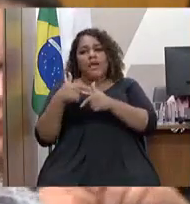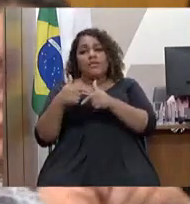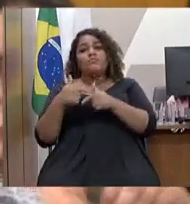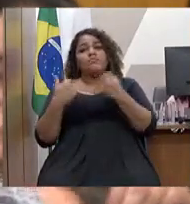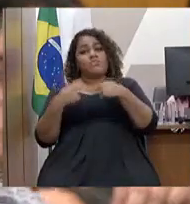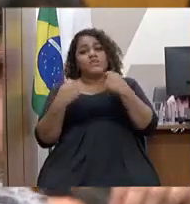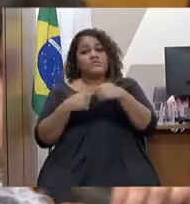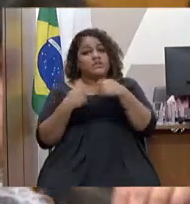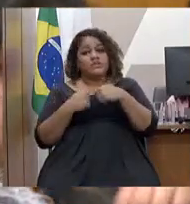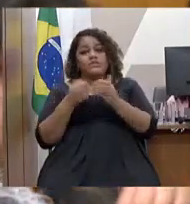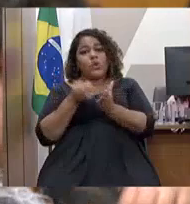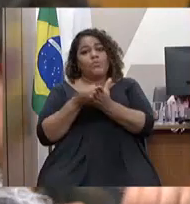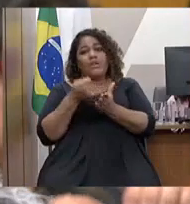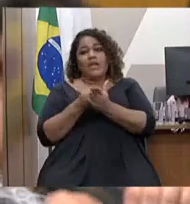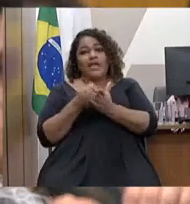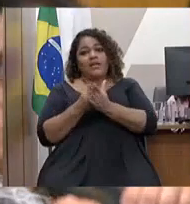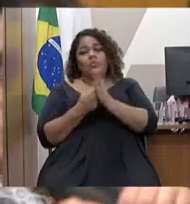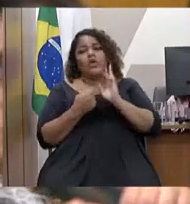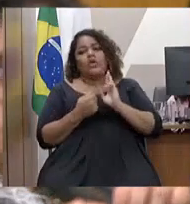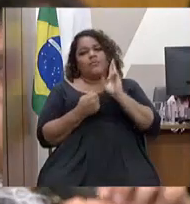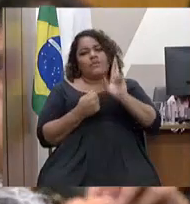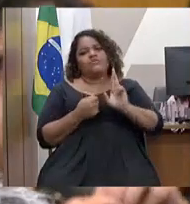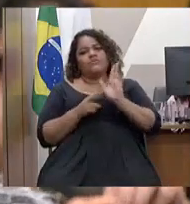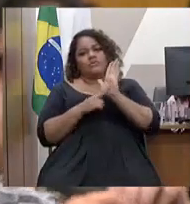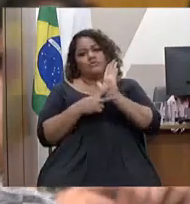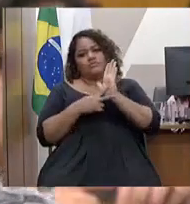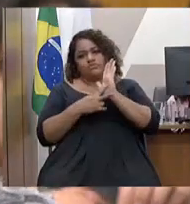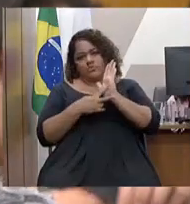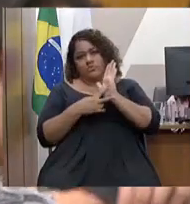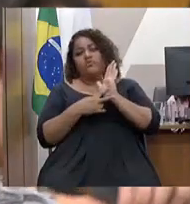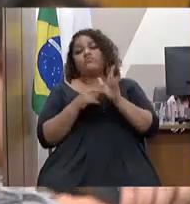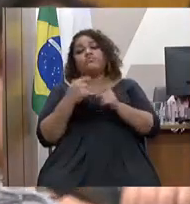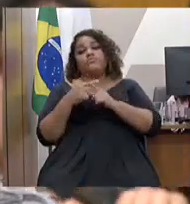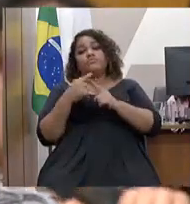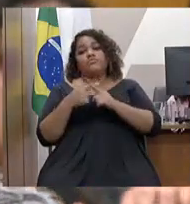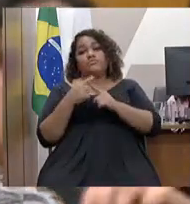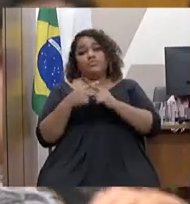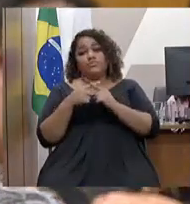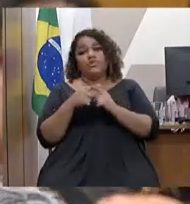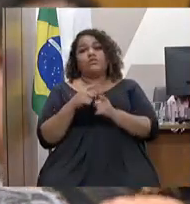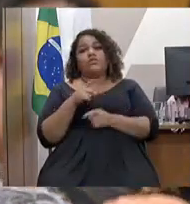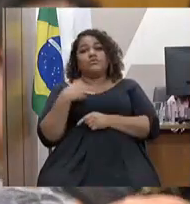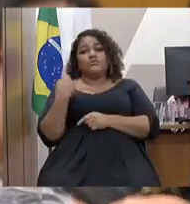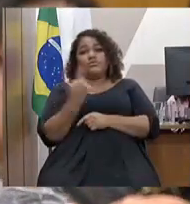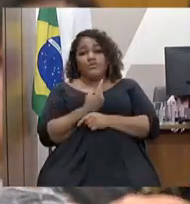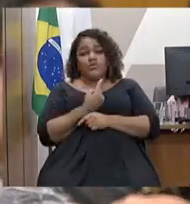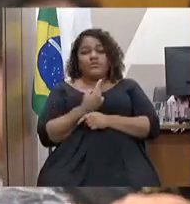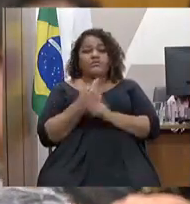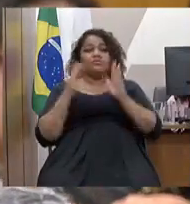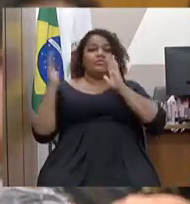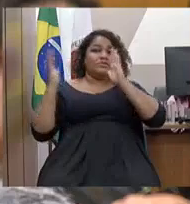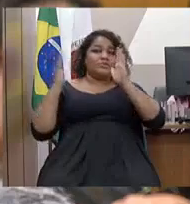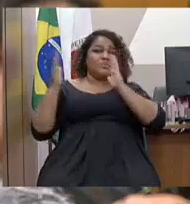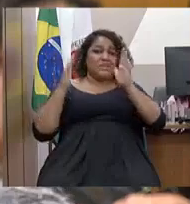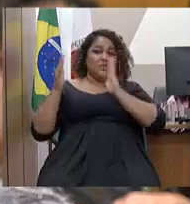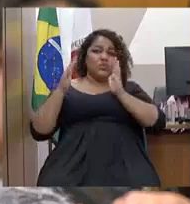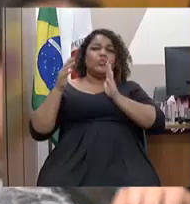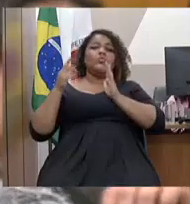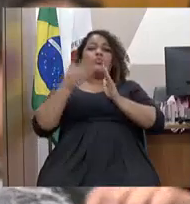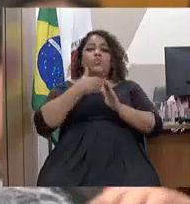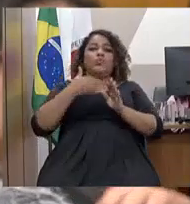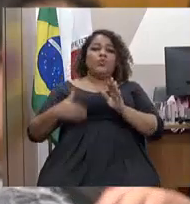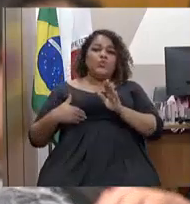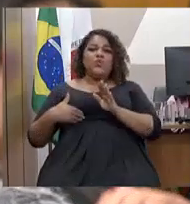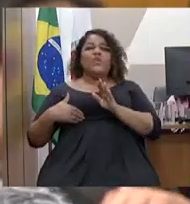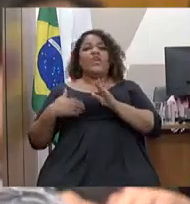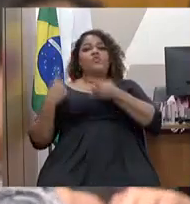nós durante esses período principalmente em que atacar os direitos dos trabalhadores é uma das coisas